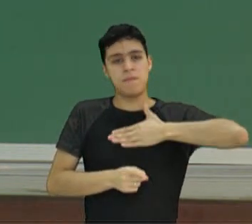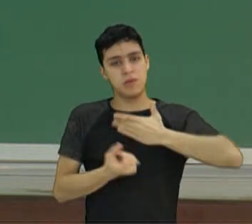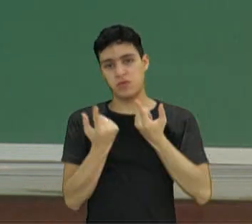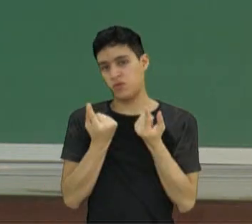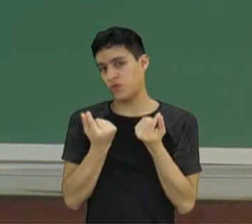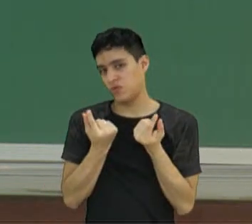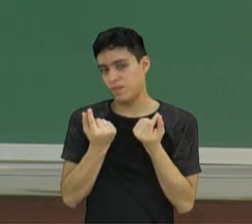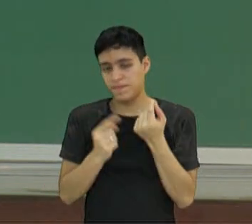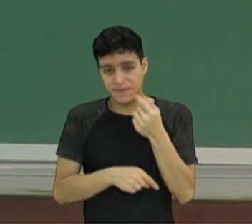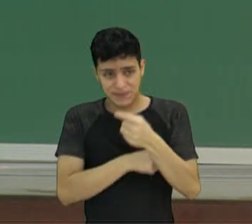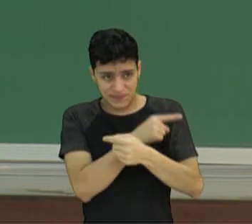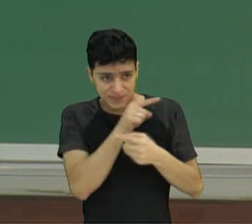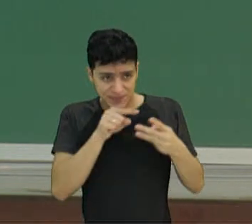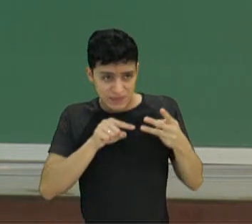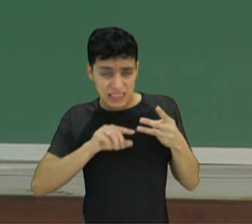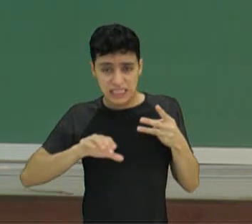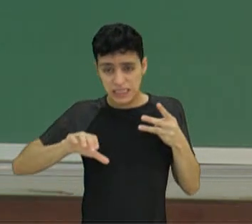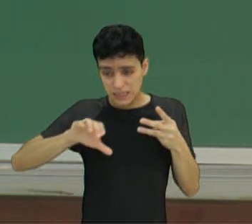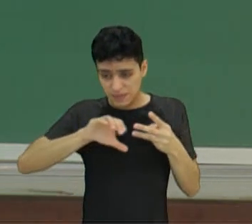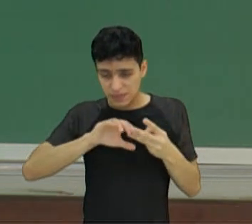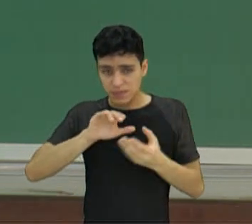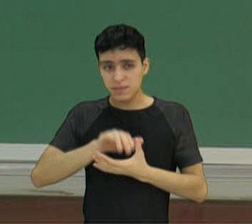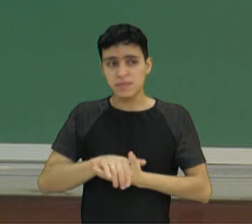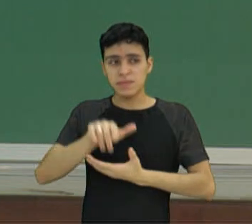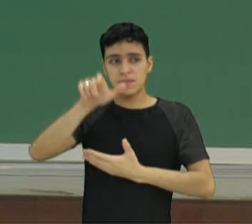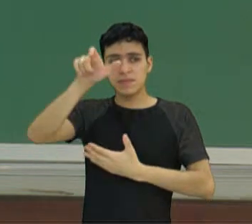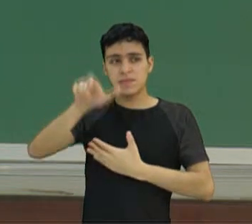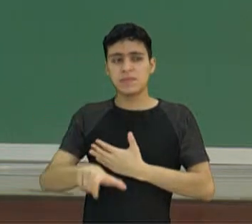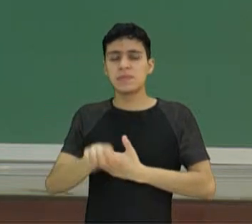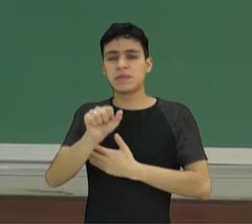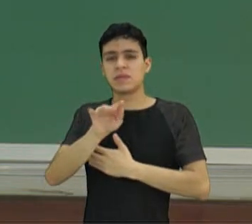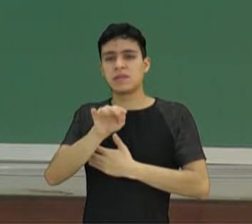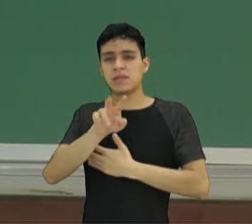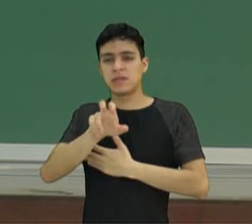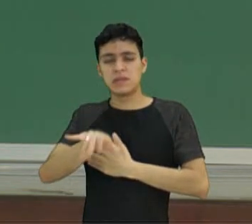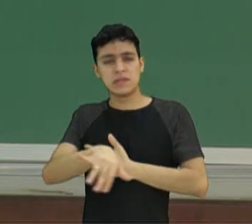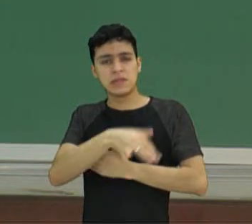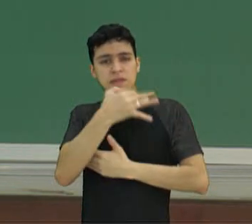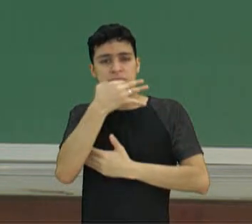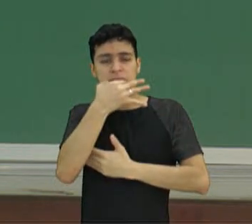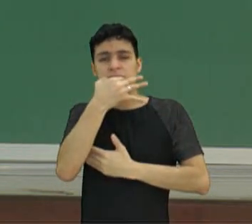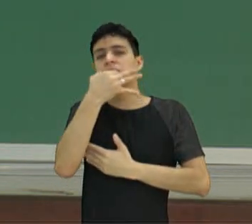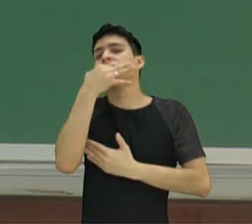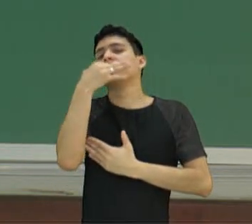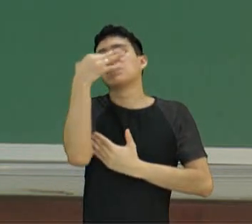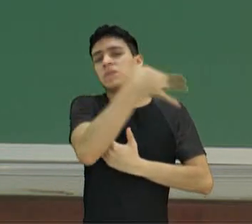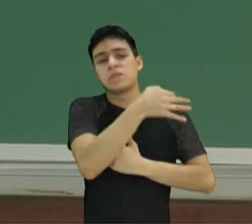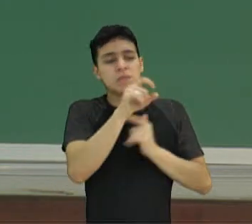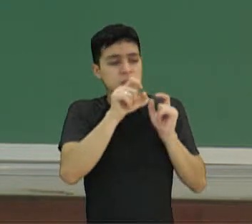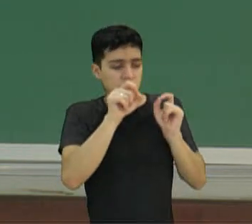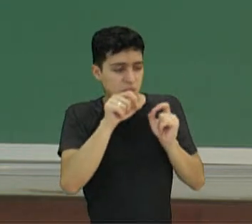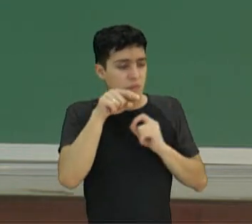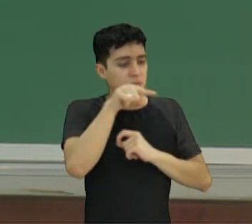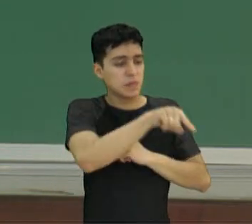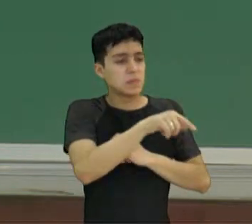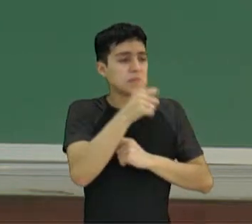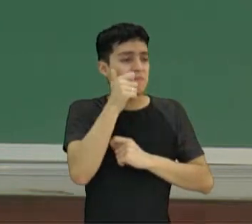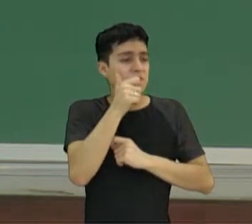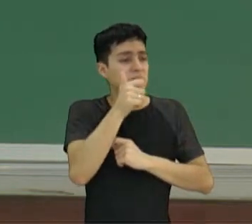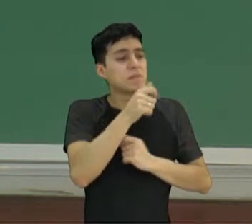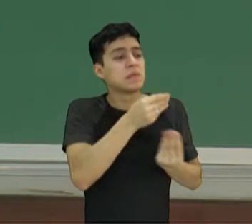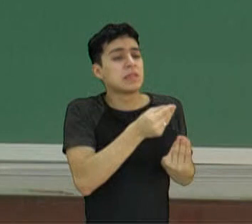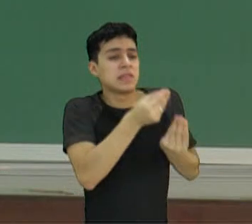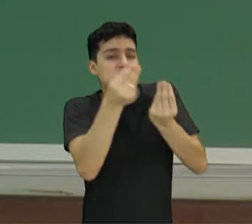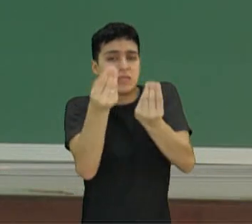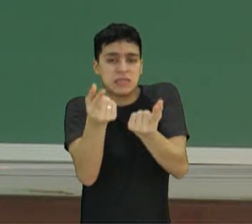a letra C. Steve suggested taking the wallet to the police station. O Steve sugeriu